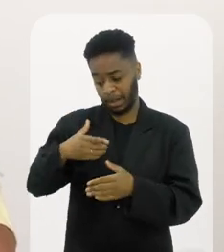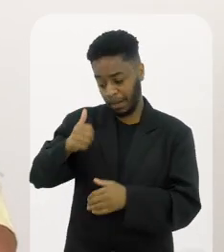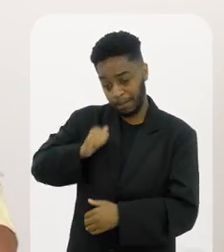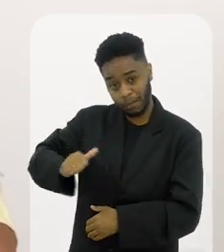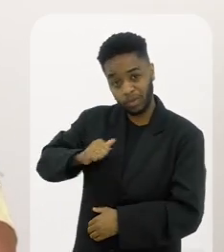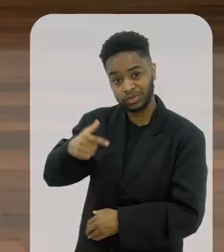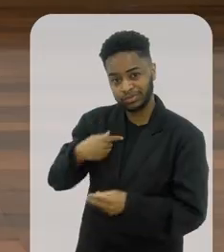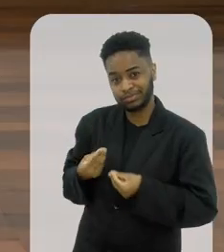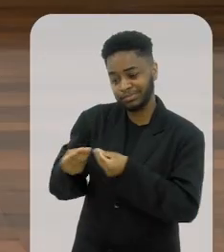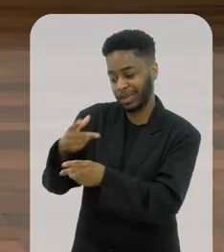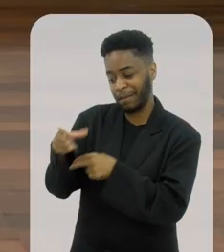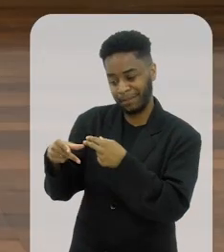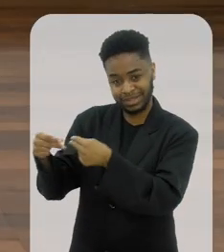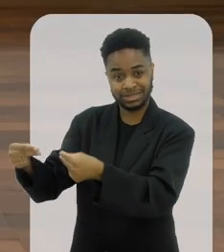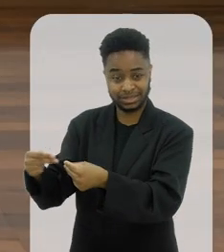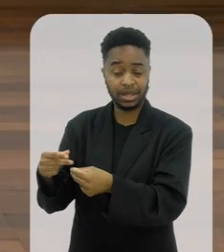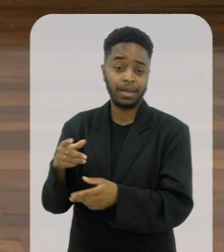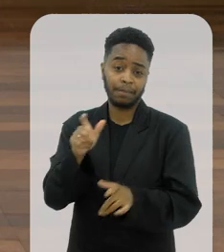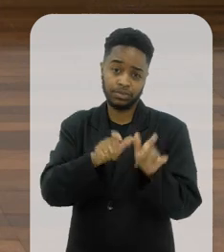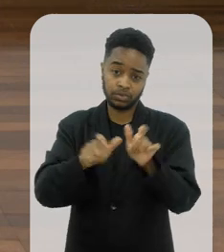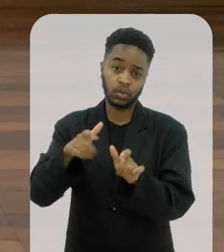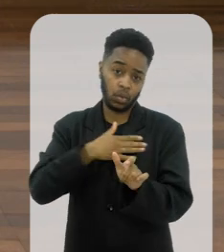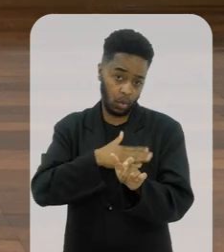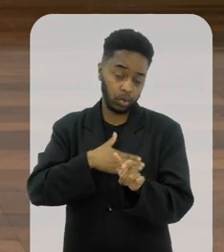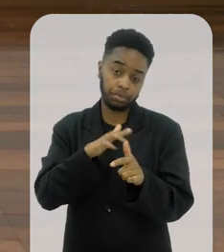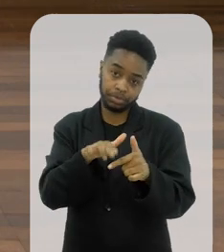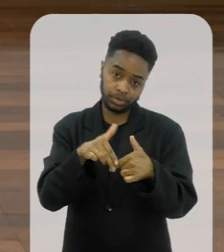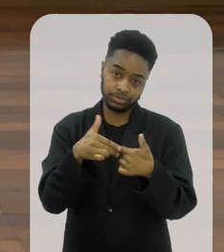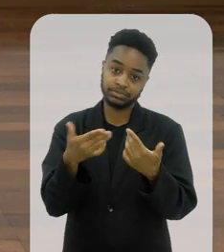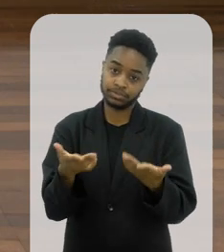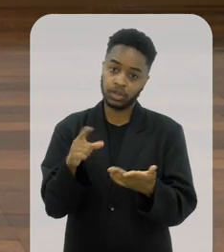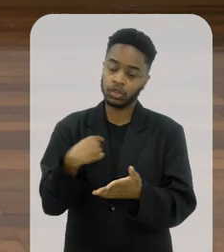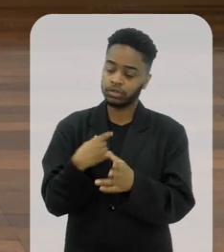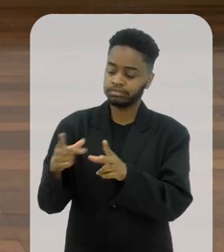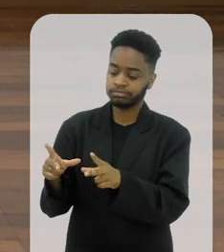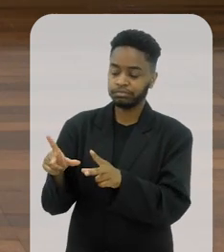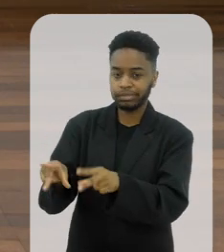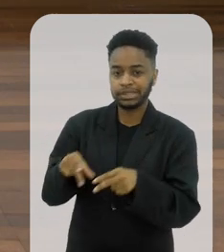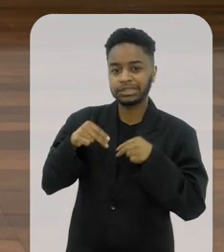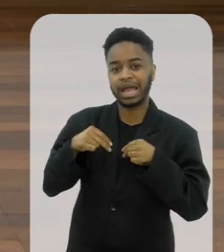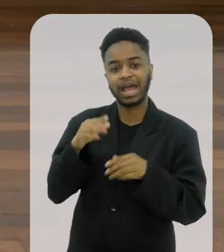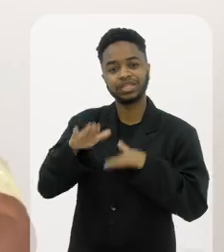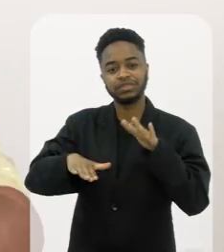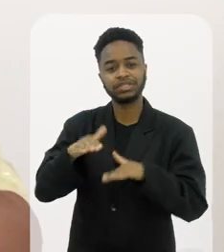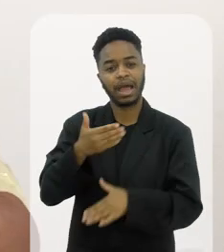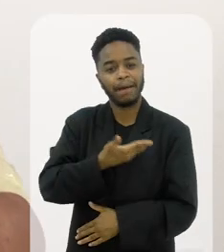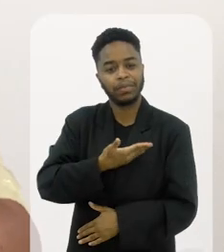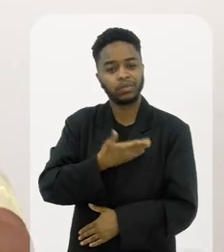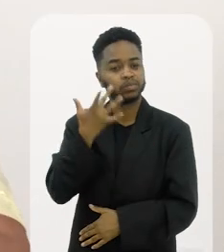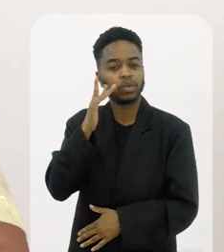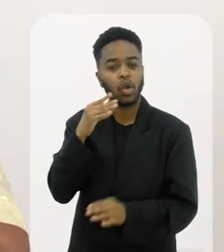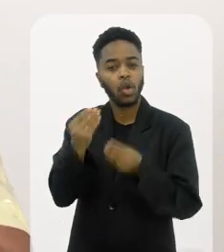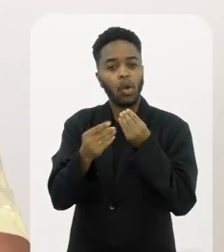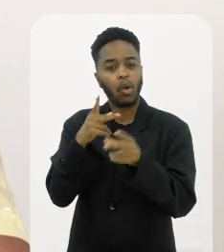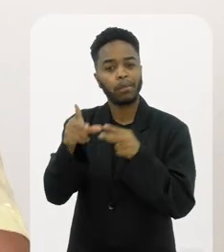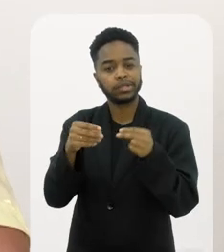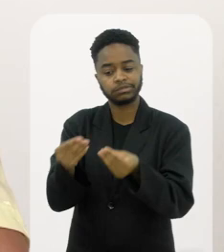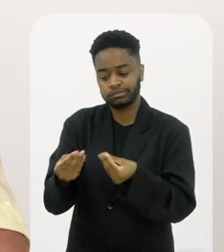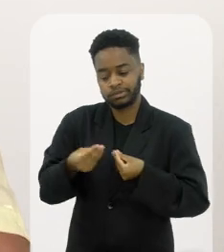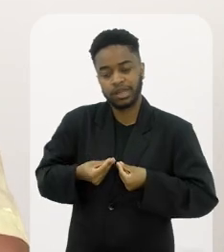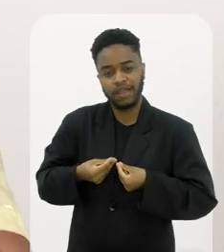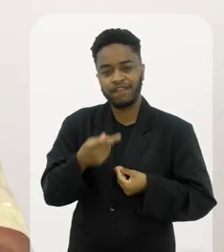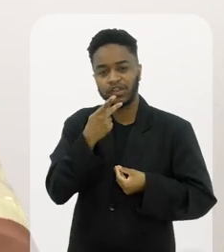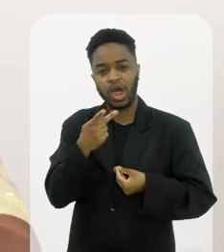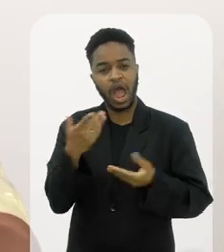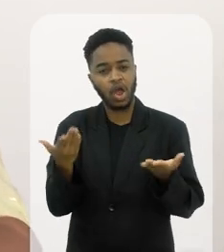mãe. E eu tenho na minha casa. As pessoas gostam muito. E a gente ganha muito. Por exemplo, os amigos que ficam às vezes meio perdidos.